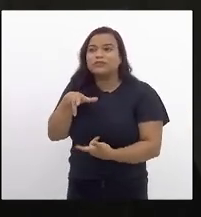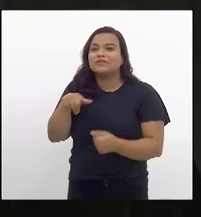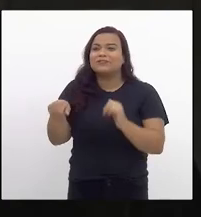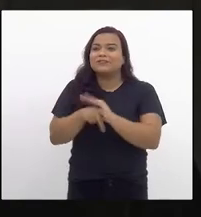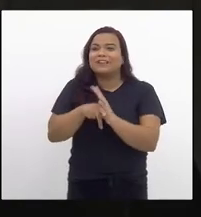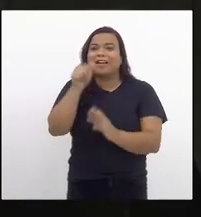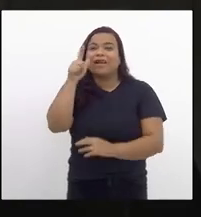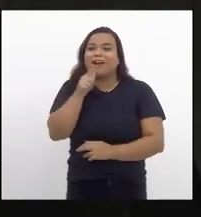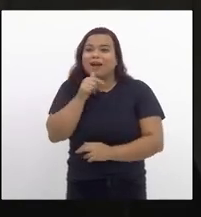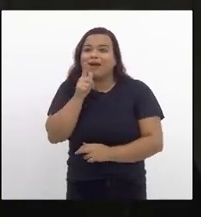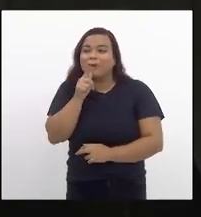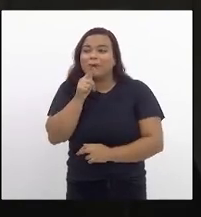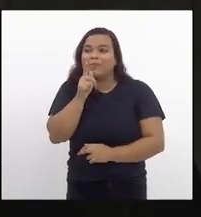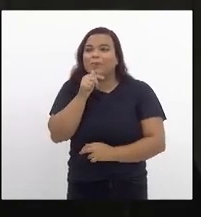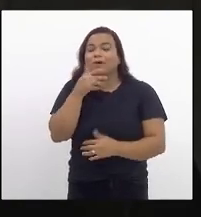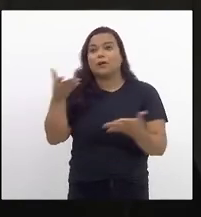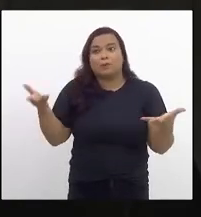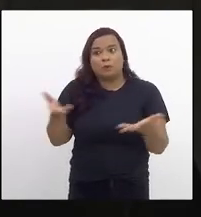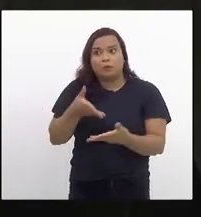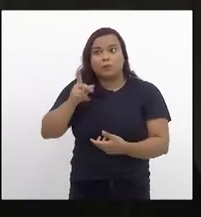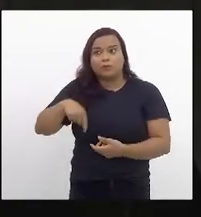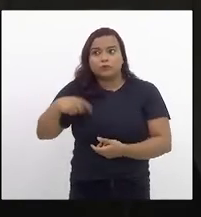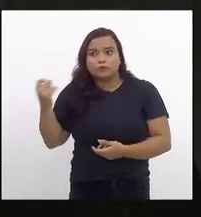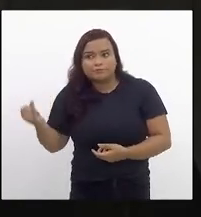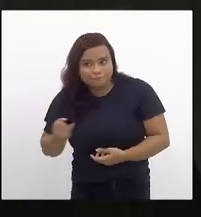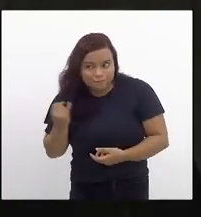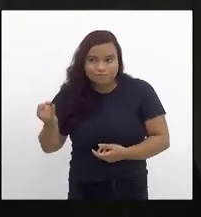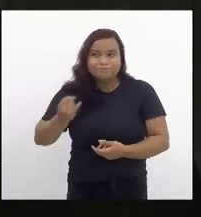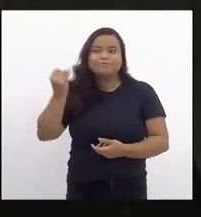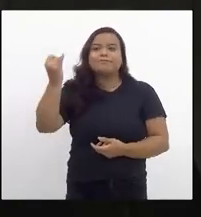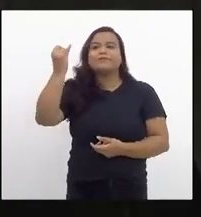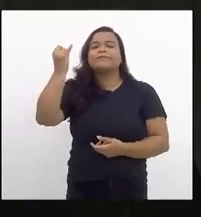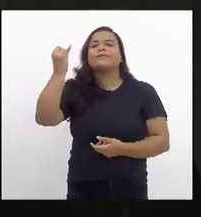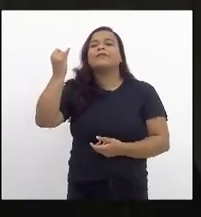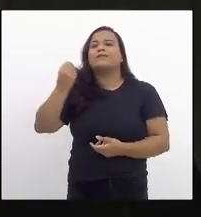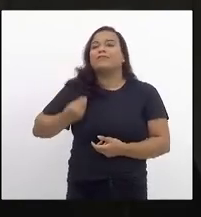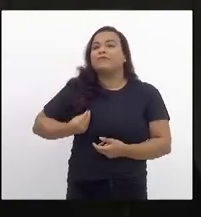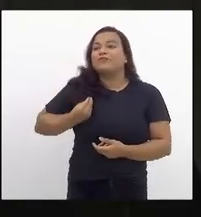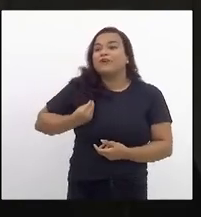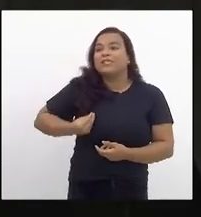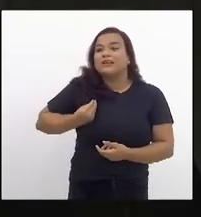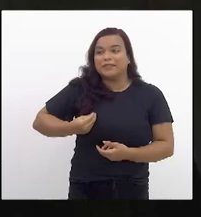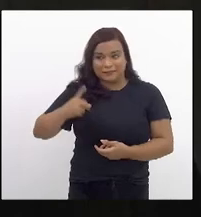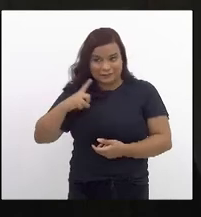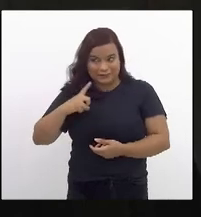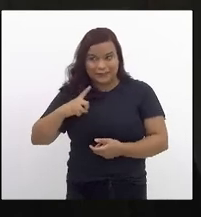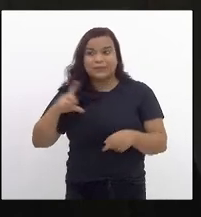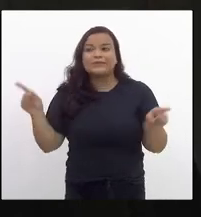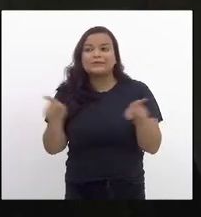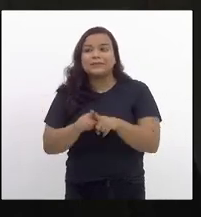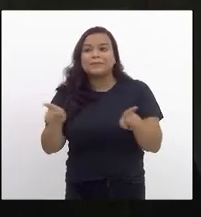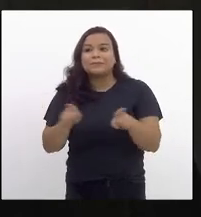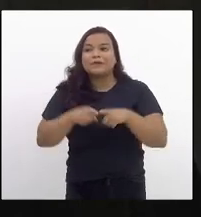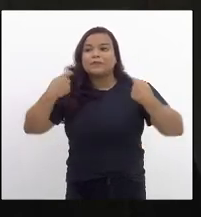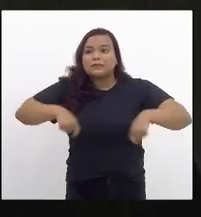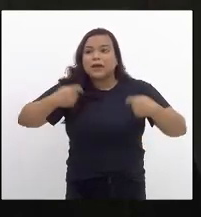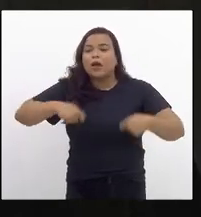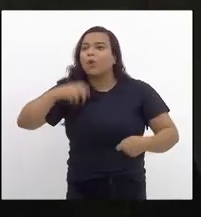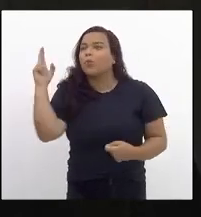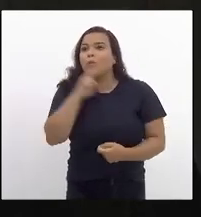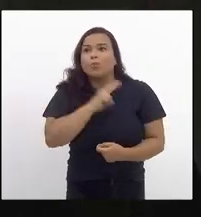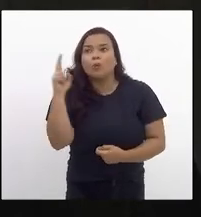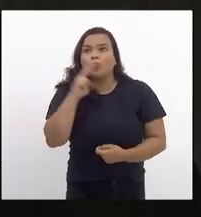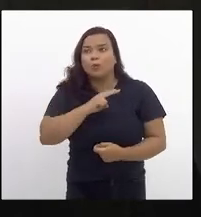água e diante da importância para nossa sobrevivência e da Necessidade urgente